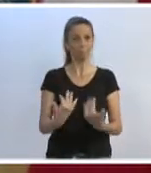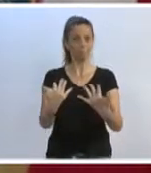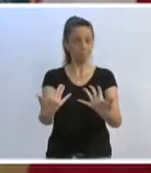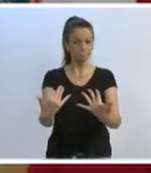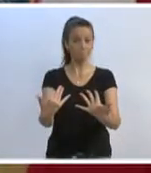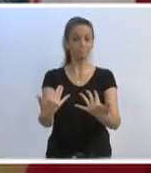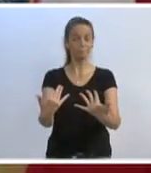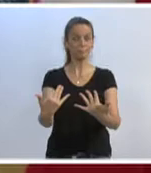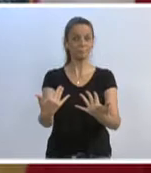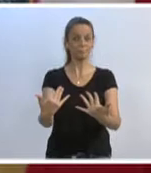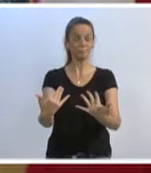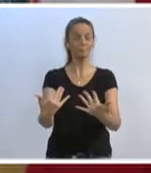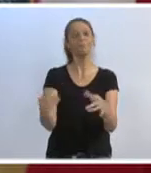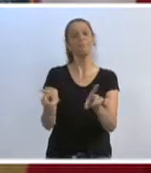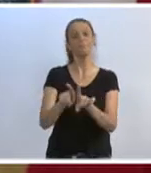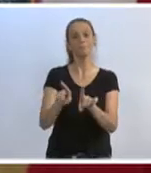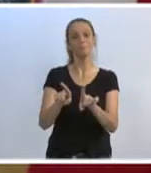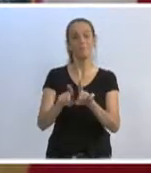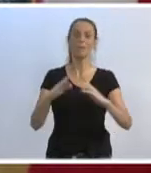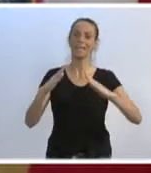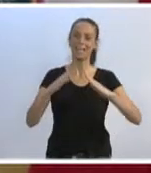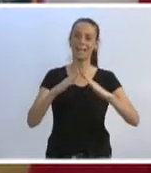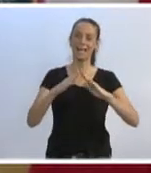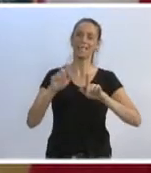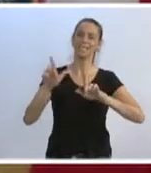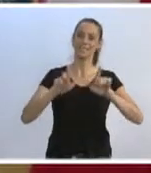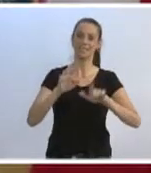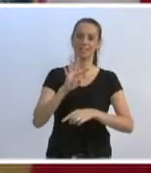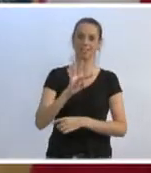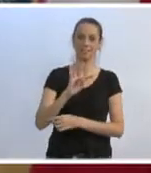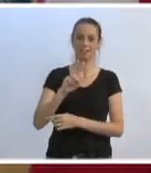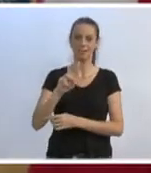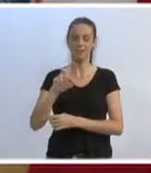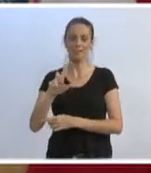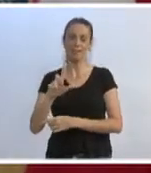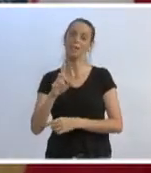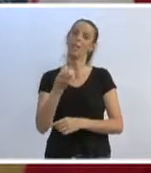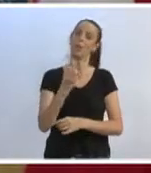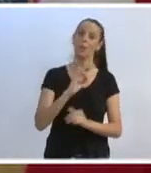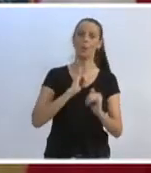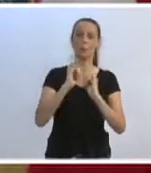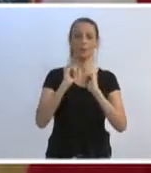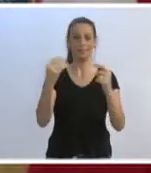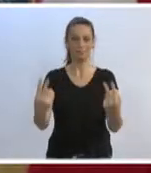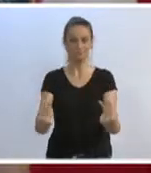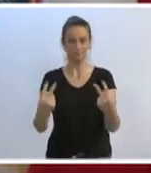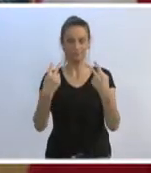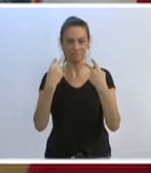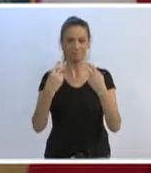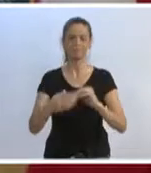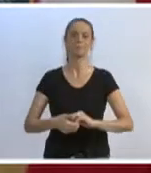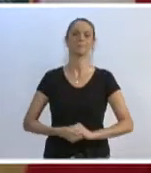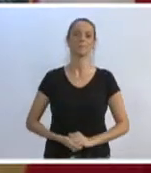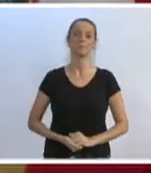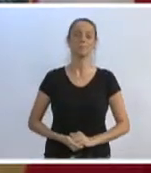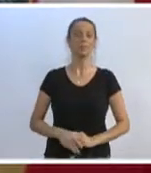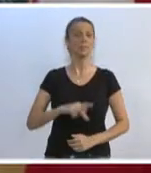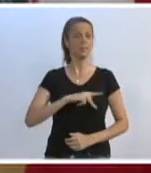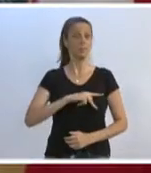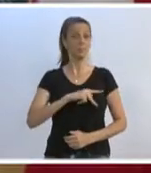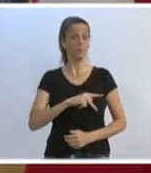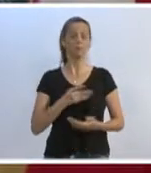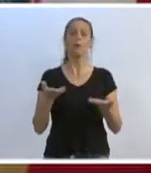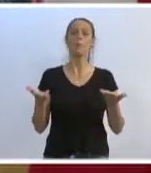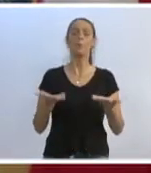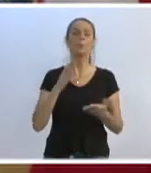aqui na plenária em casa através dos meios de comunicação seu presidente na